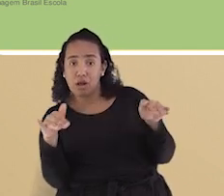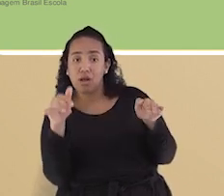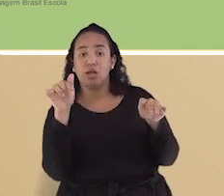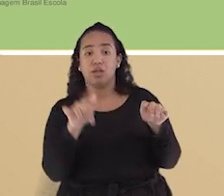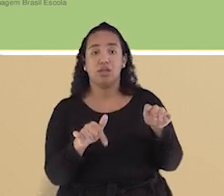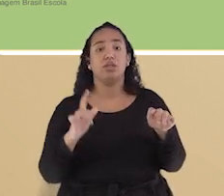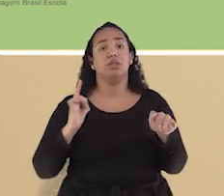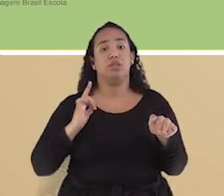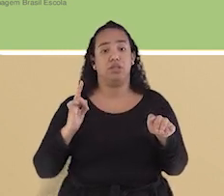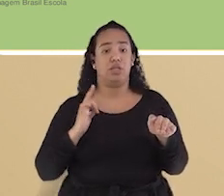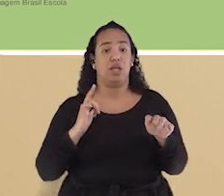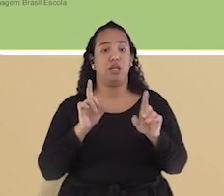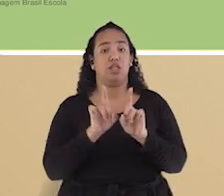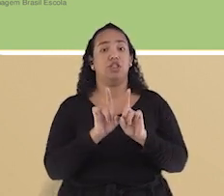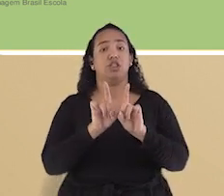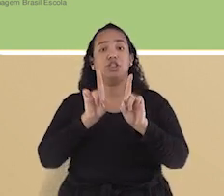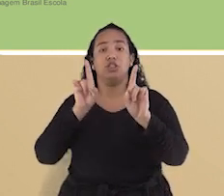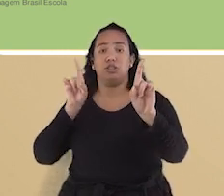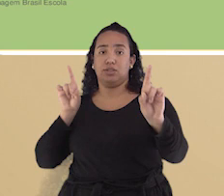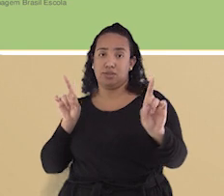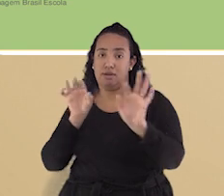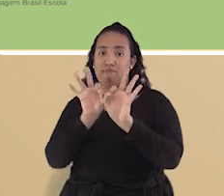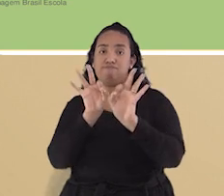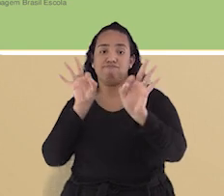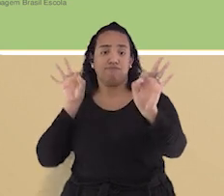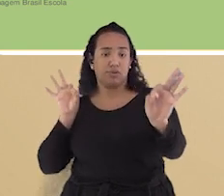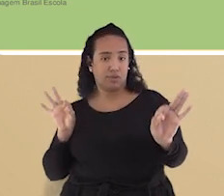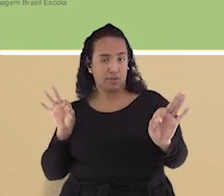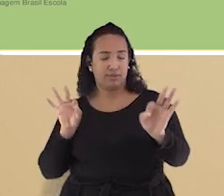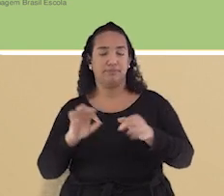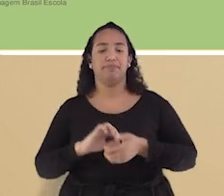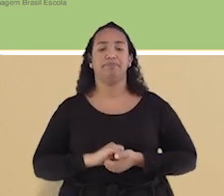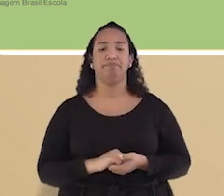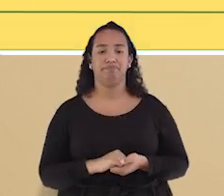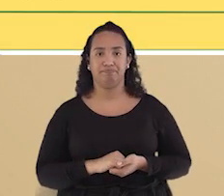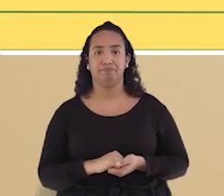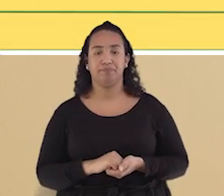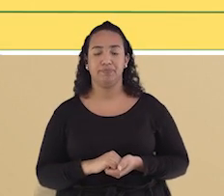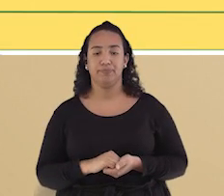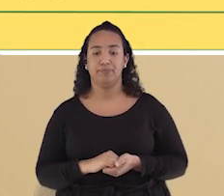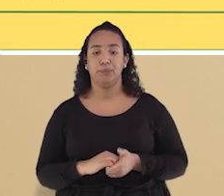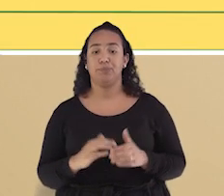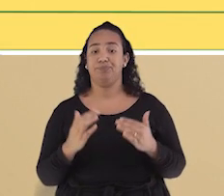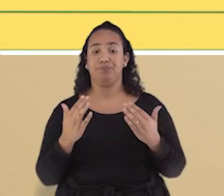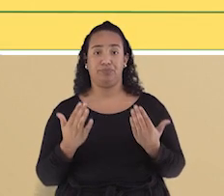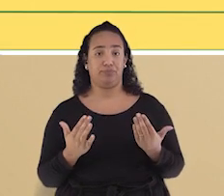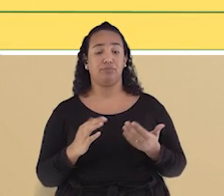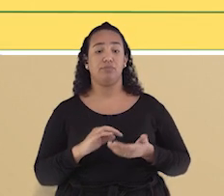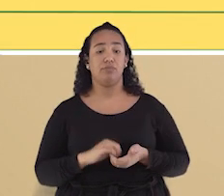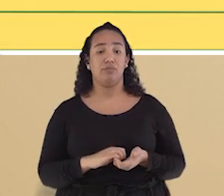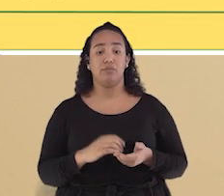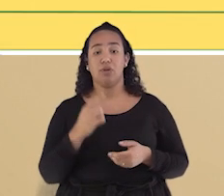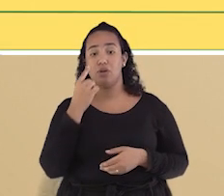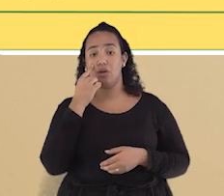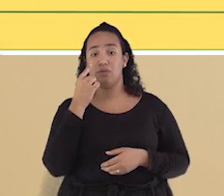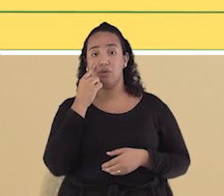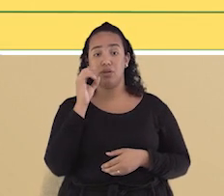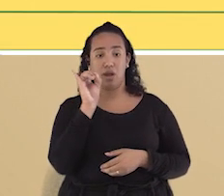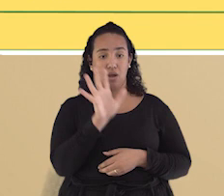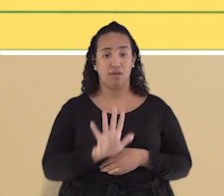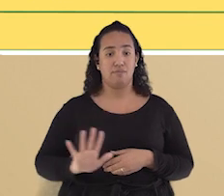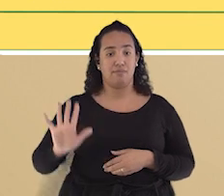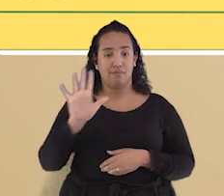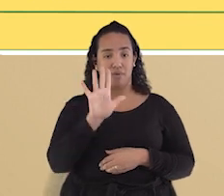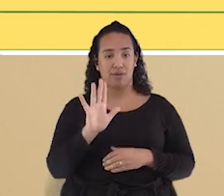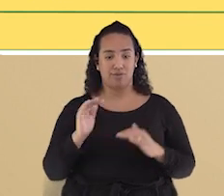planos, eles possuem maior distância entre as suas linhas. A partir da visualização das